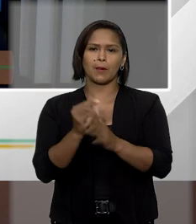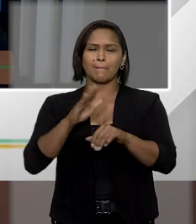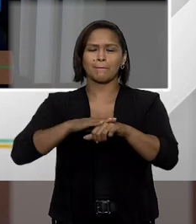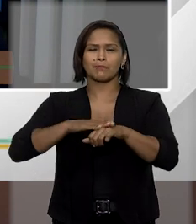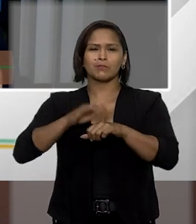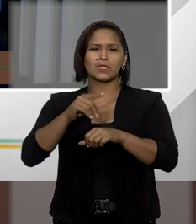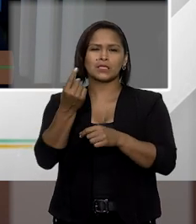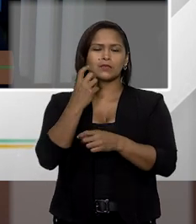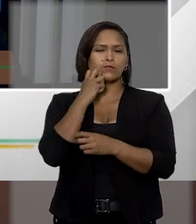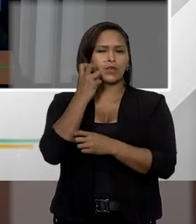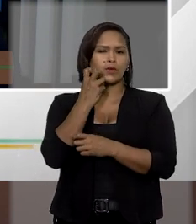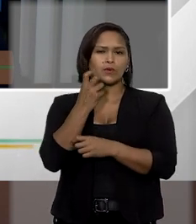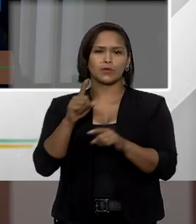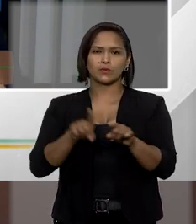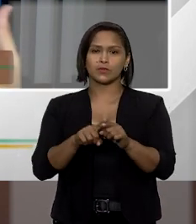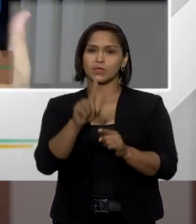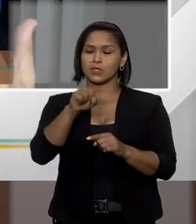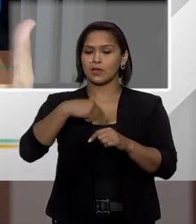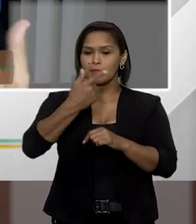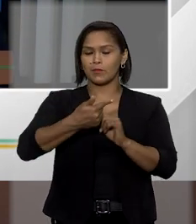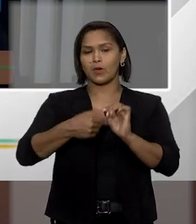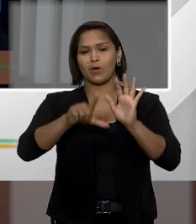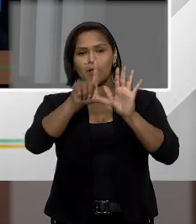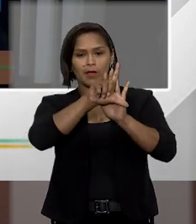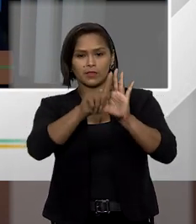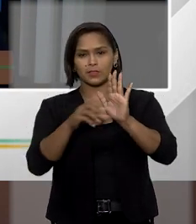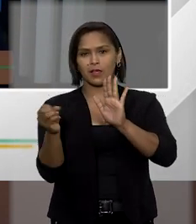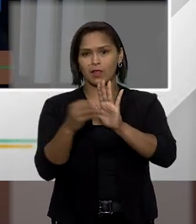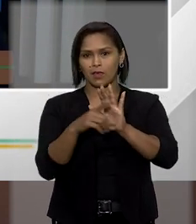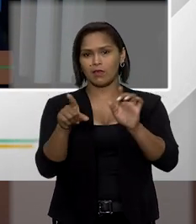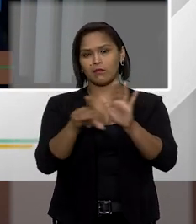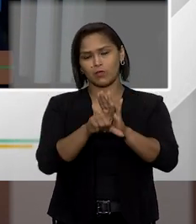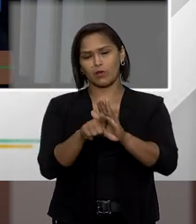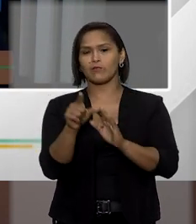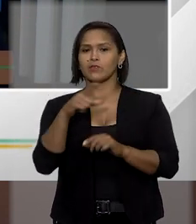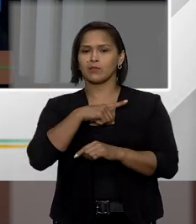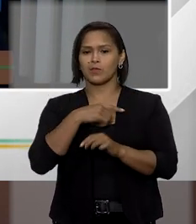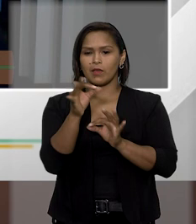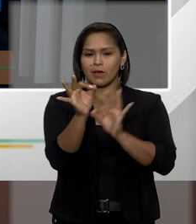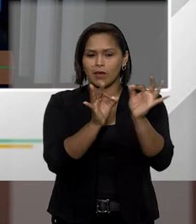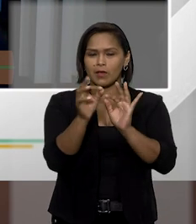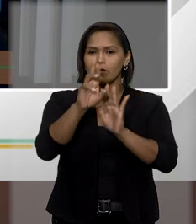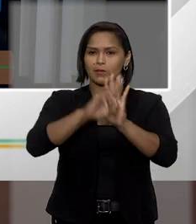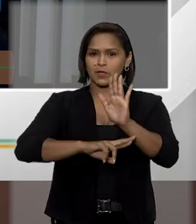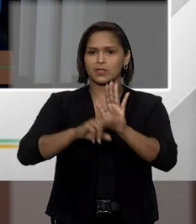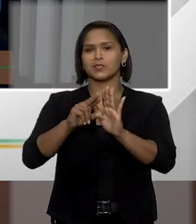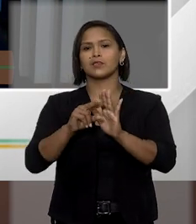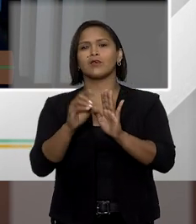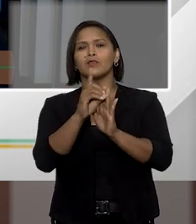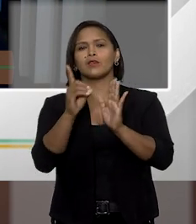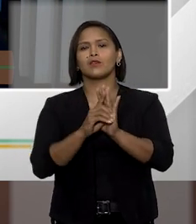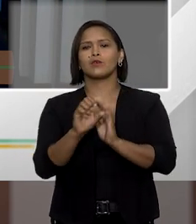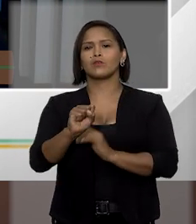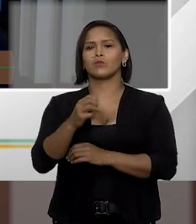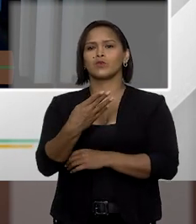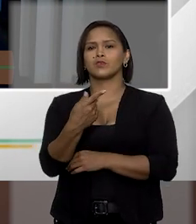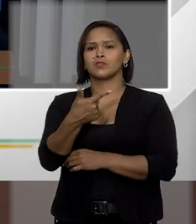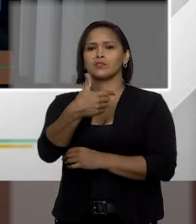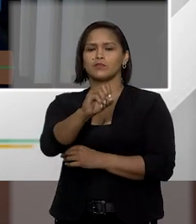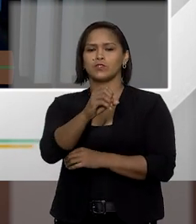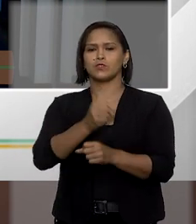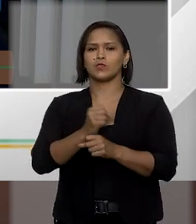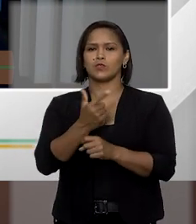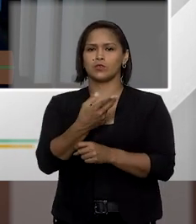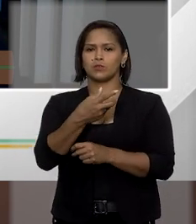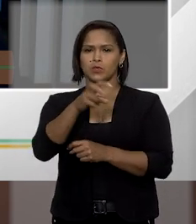mais tímido. E após a edição da lei anticorrupção empresarial e, sobretudo, após a regulamentação feita pelo decreto 8.420